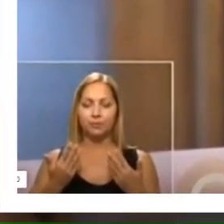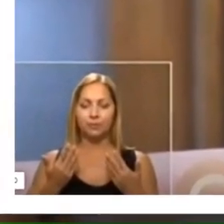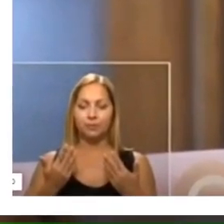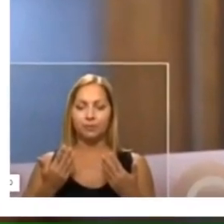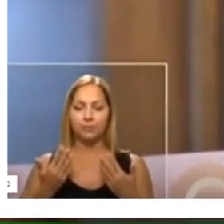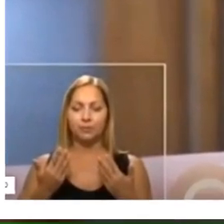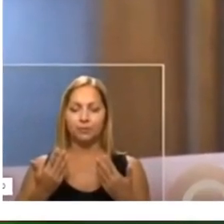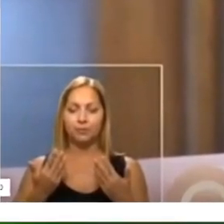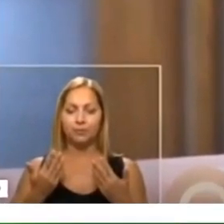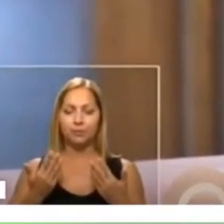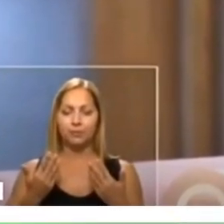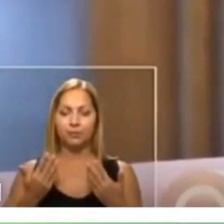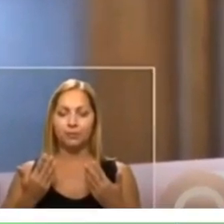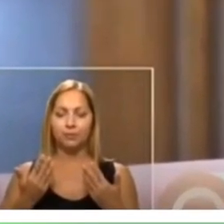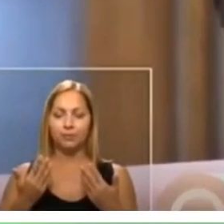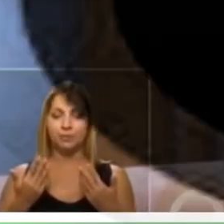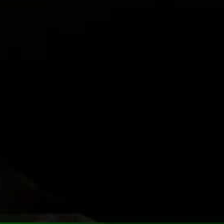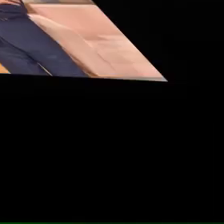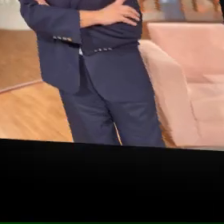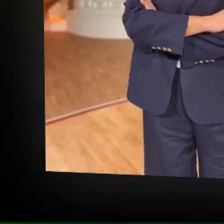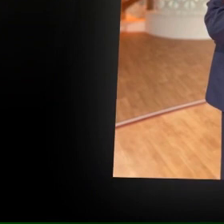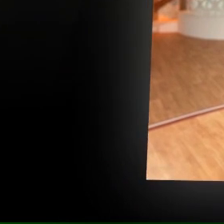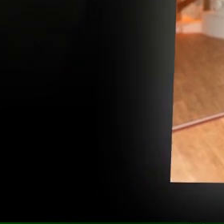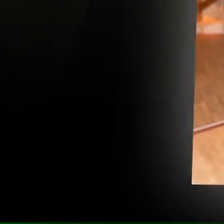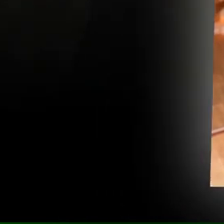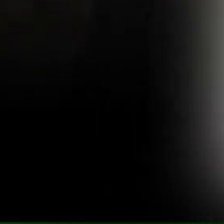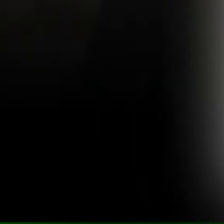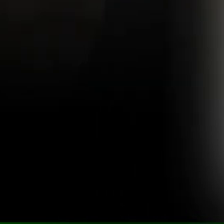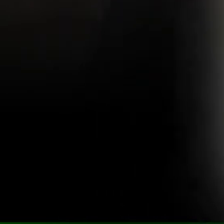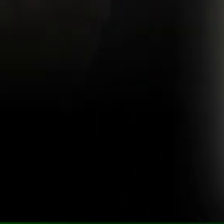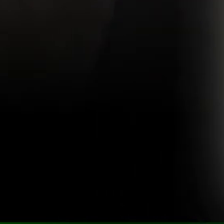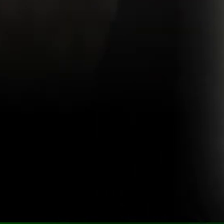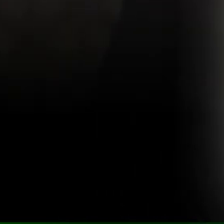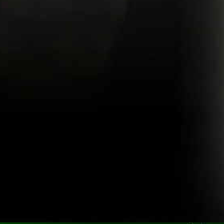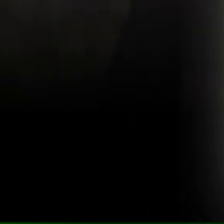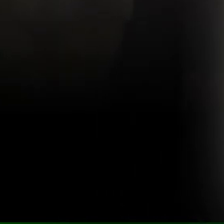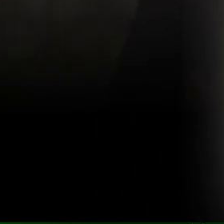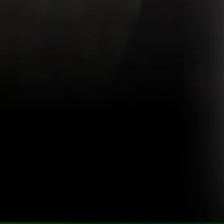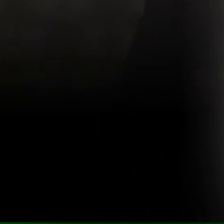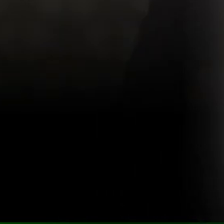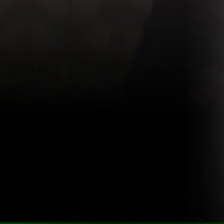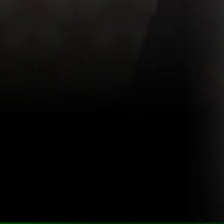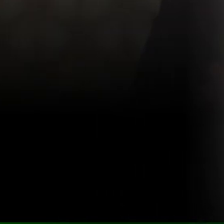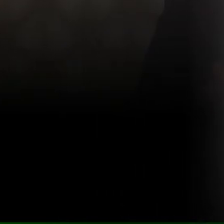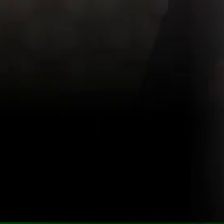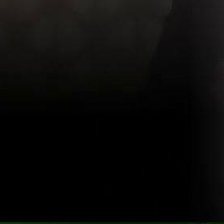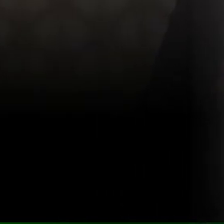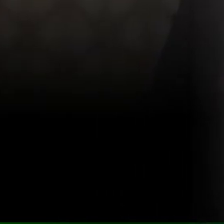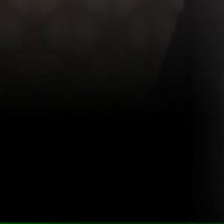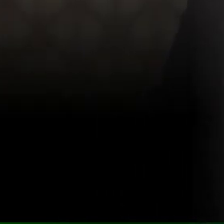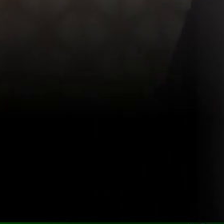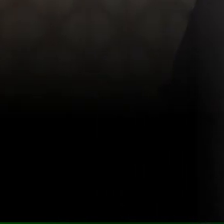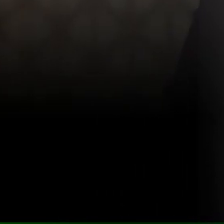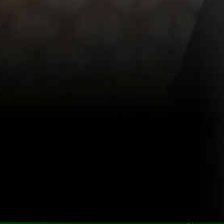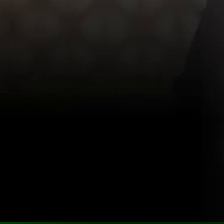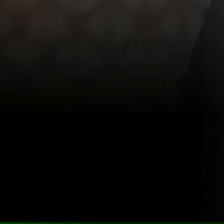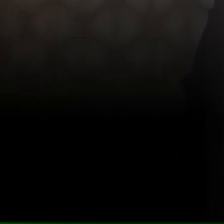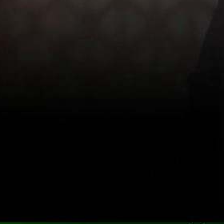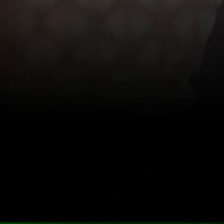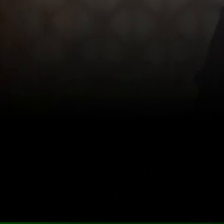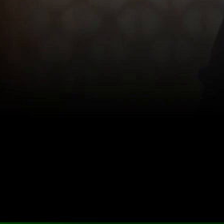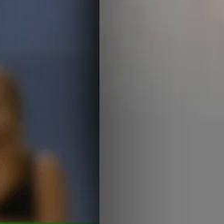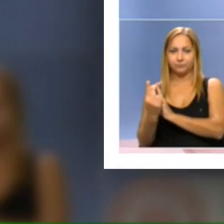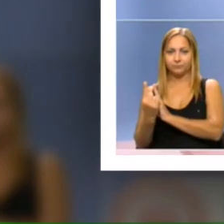decorrente vai ser catastrófico. Vai haver empresas zombies e pessoas zombies e a Terceira Guerra Mundial está para